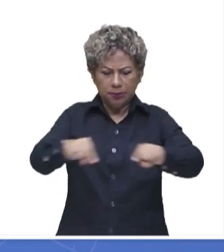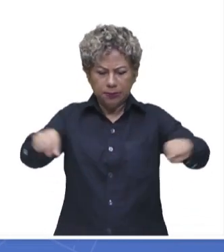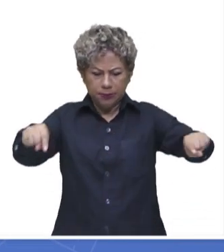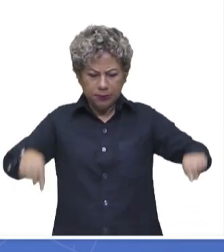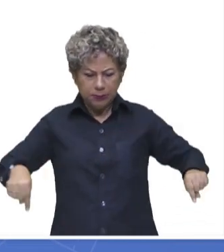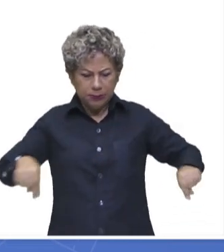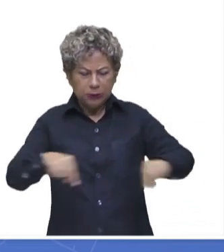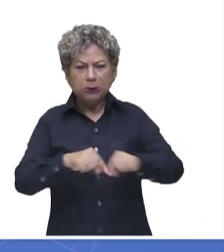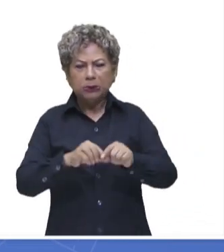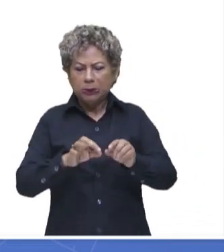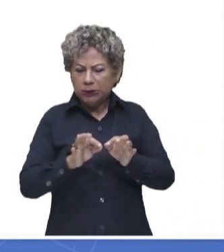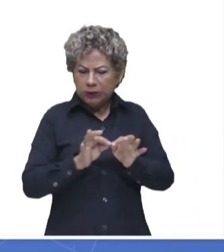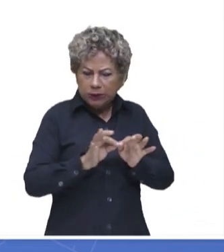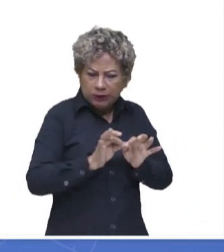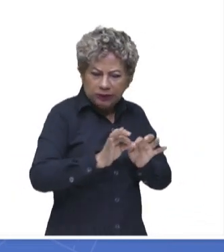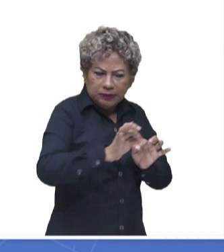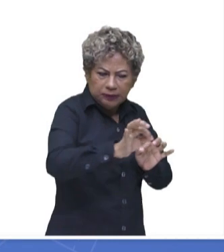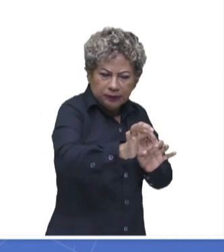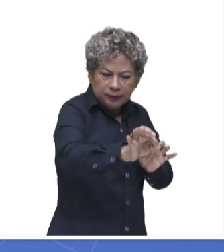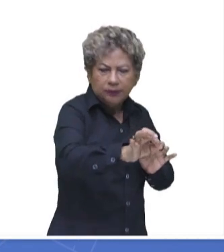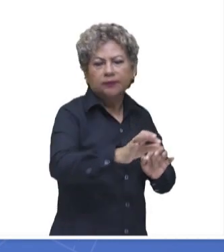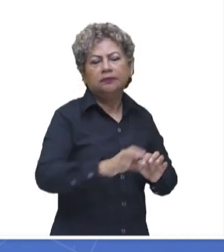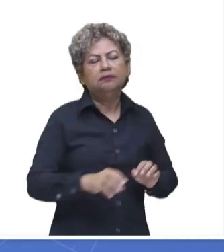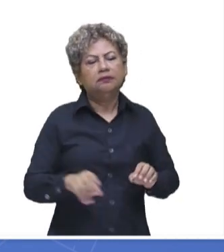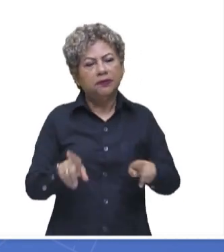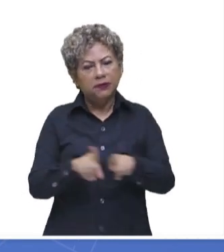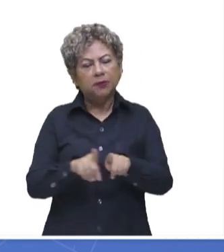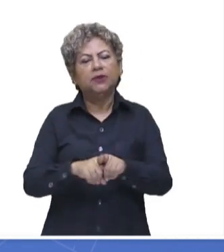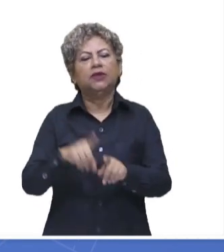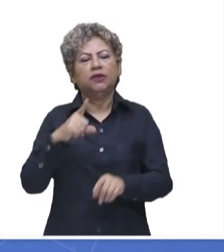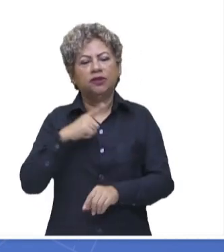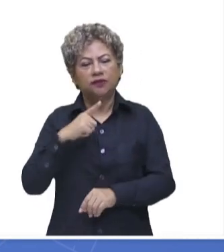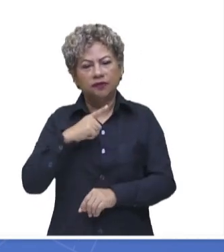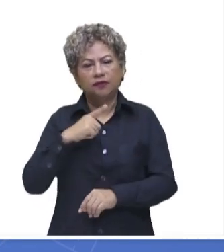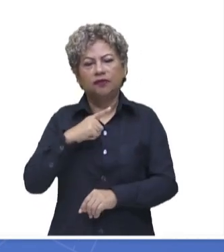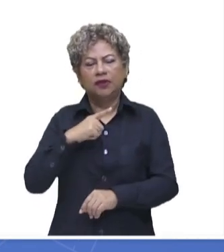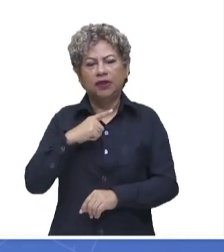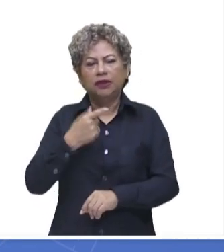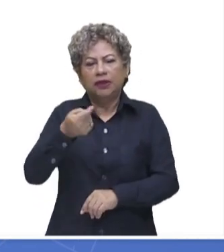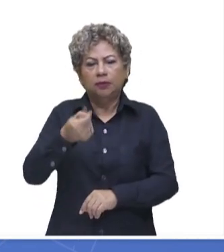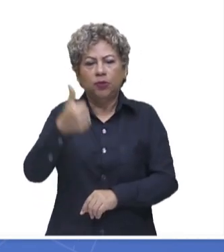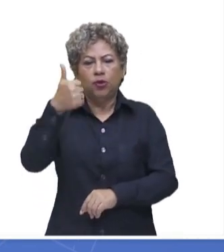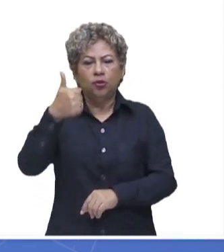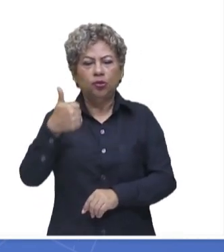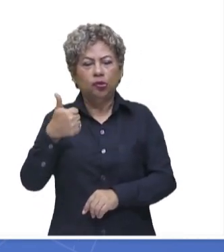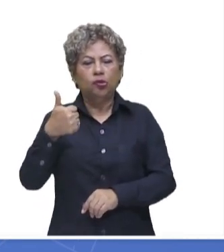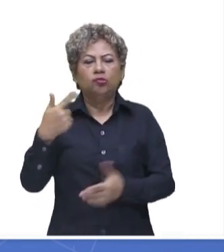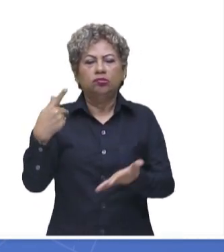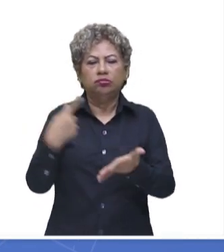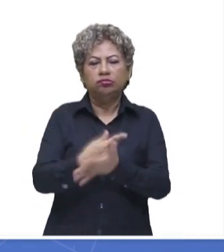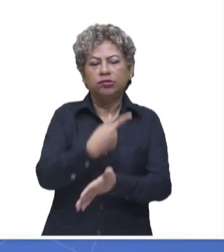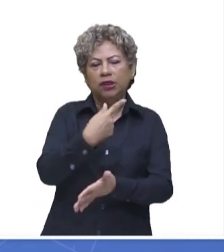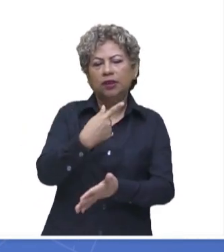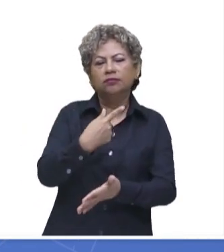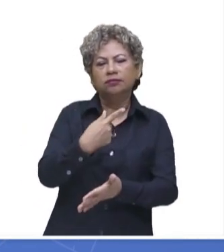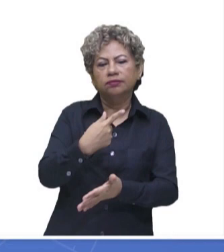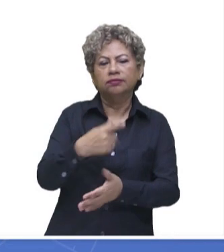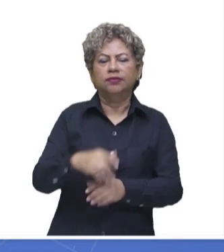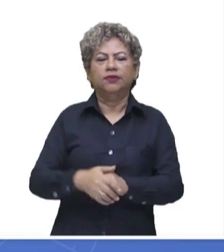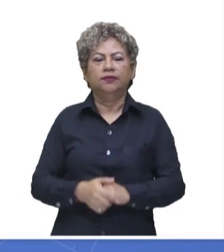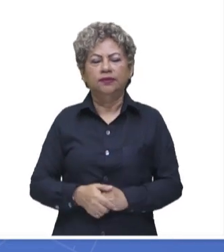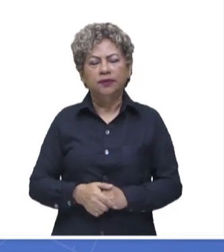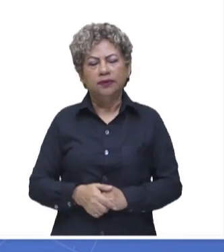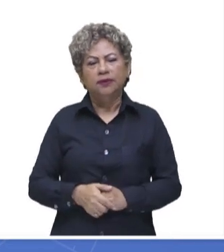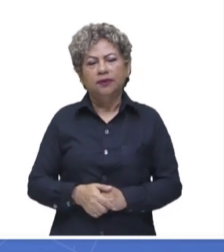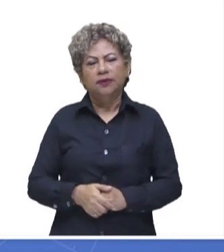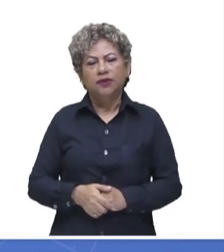fita métrica, né? A gente vai ter provavelmente uma margem de erro, então a gente vai pegando a frequência de um e de outro e faz uma